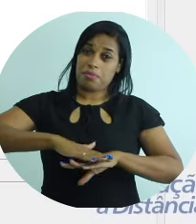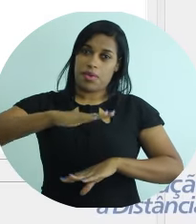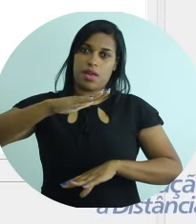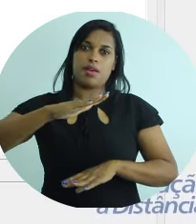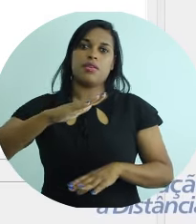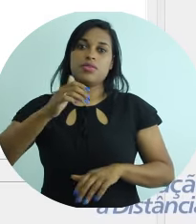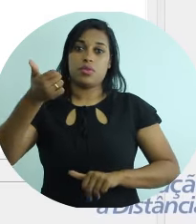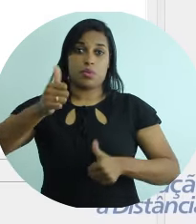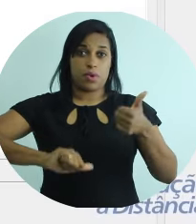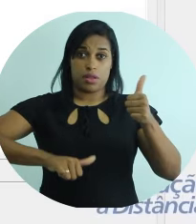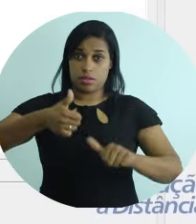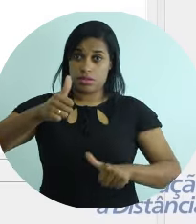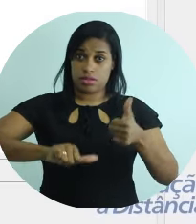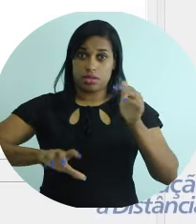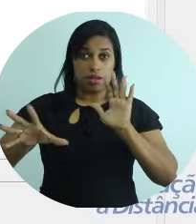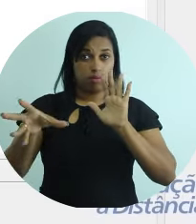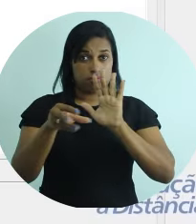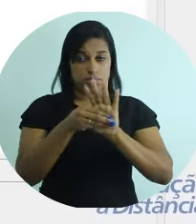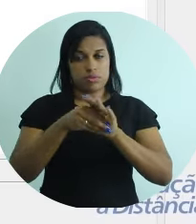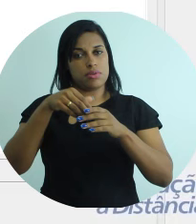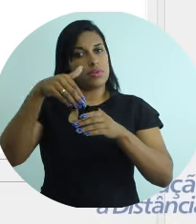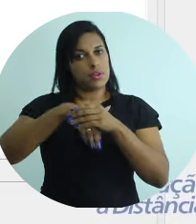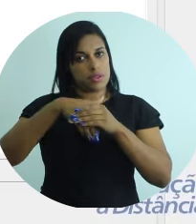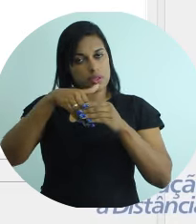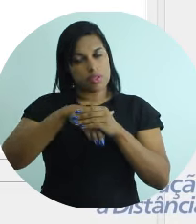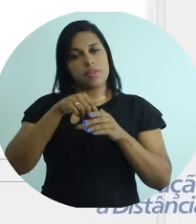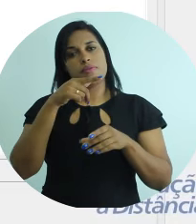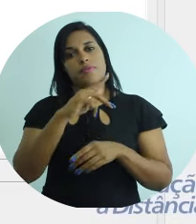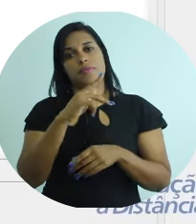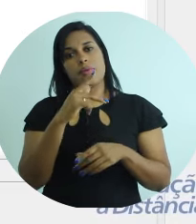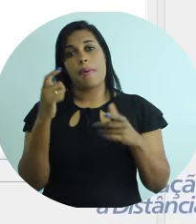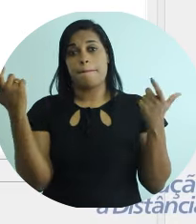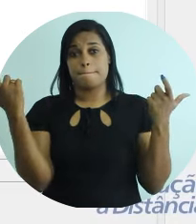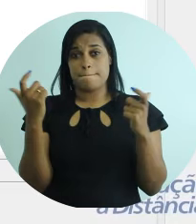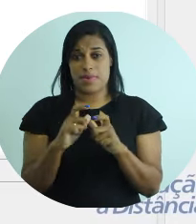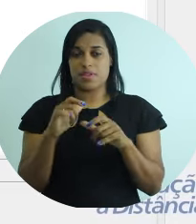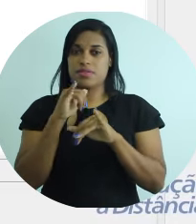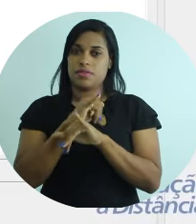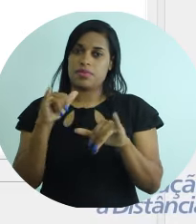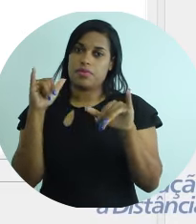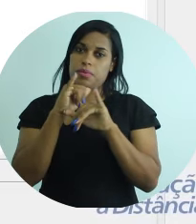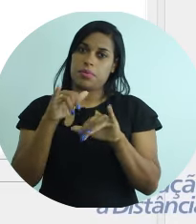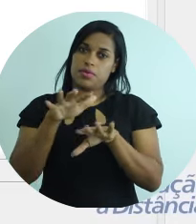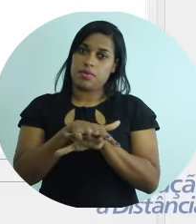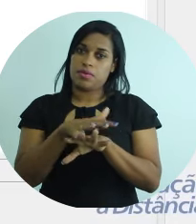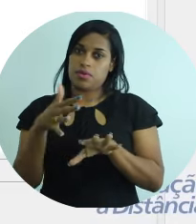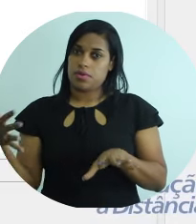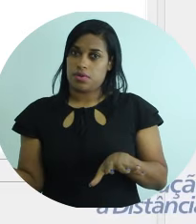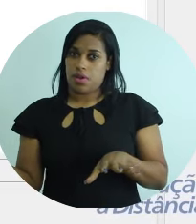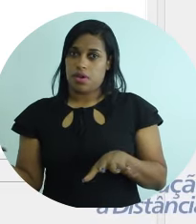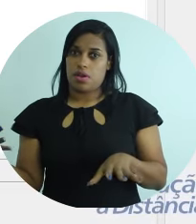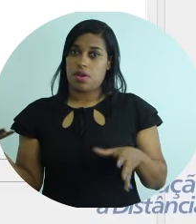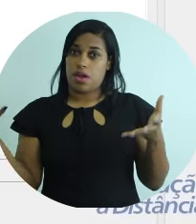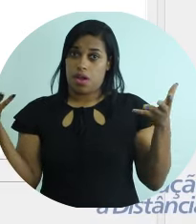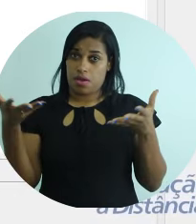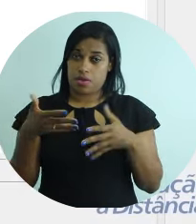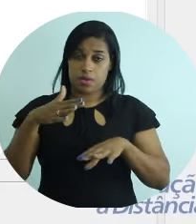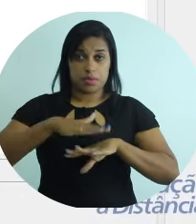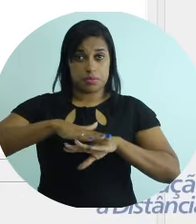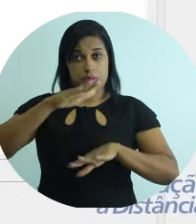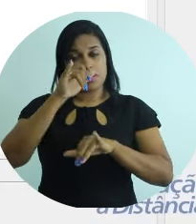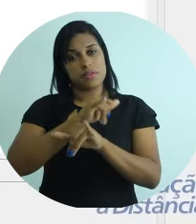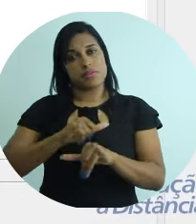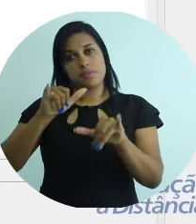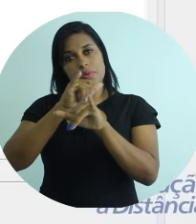qualidade você colocar no arquivo aqui nesse índice, menos informação ele vai excluir. agora, quanto mais